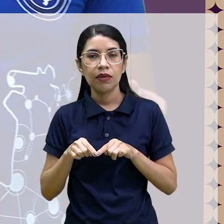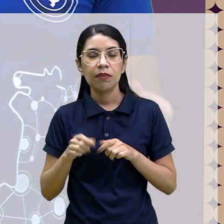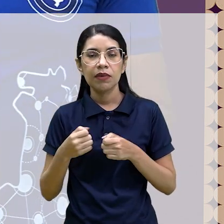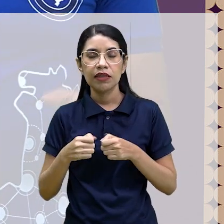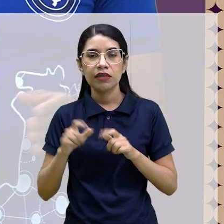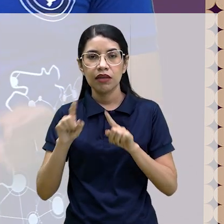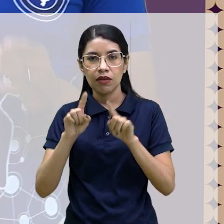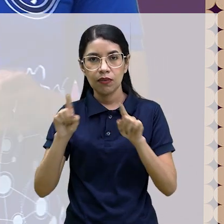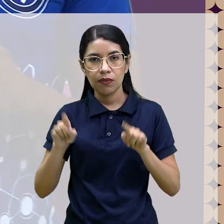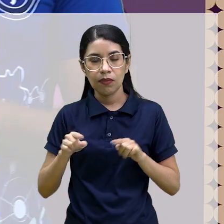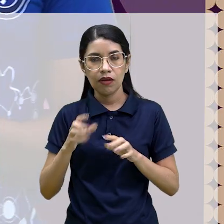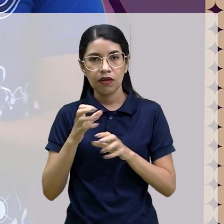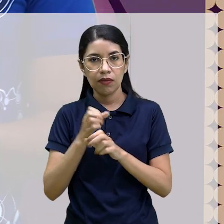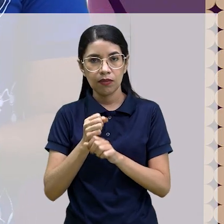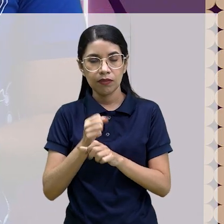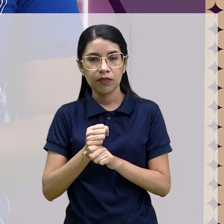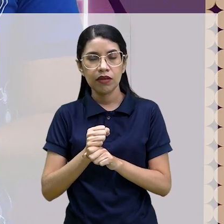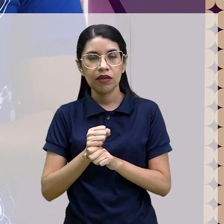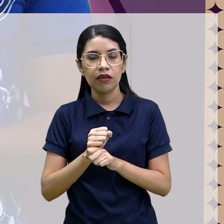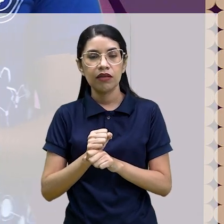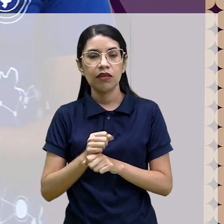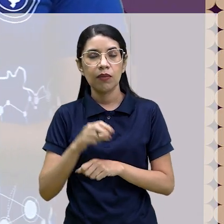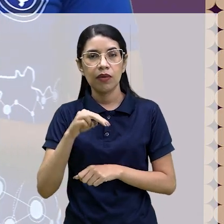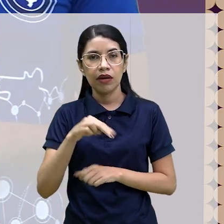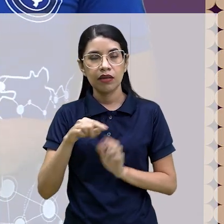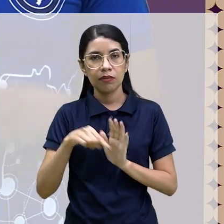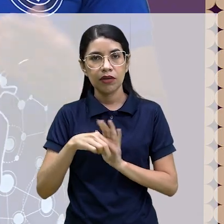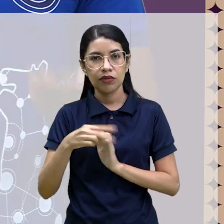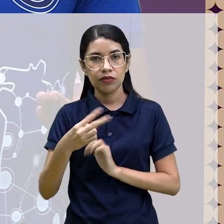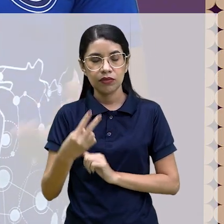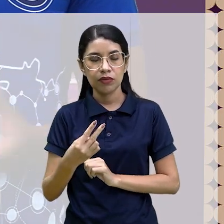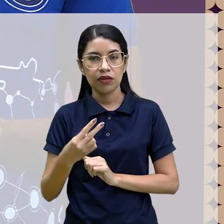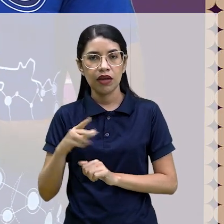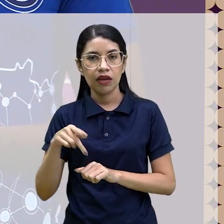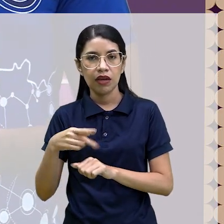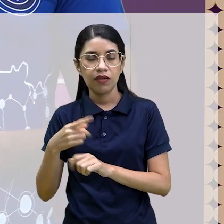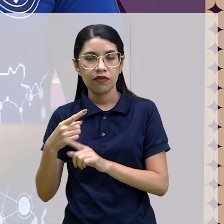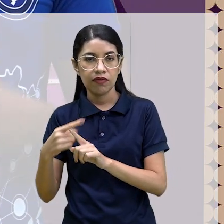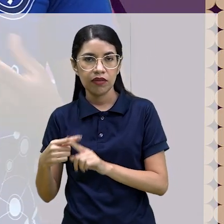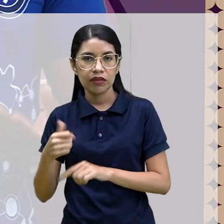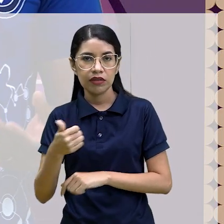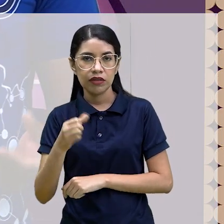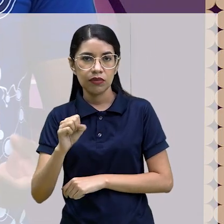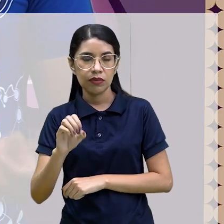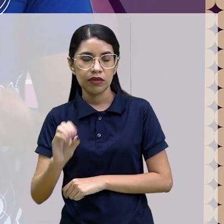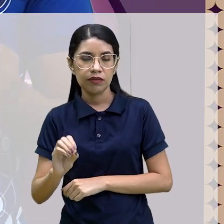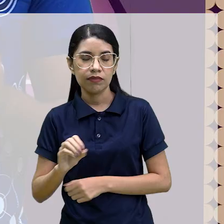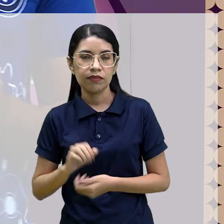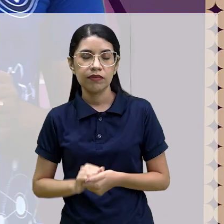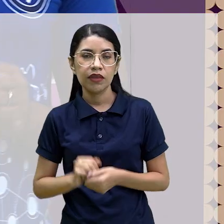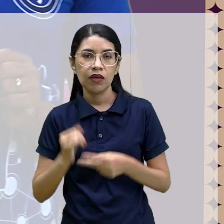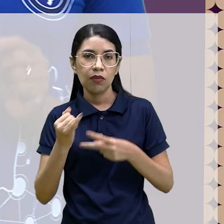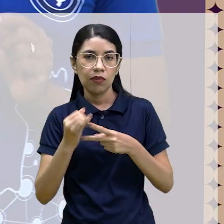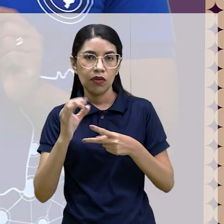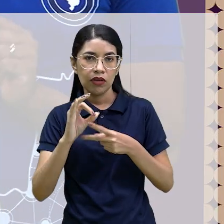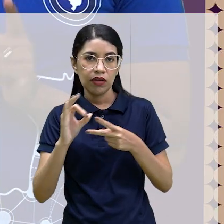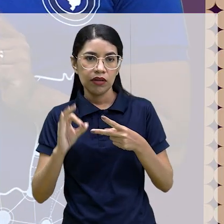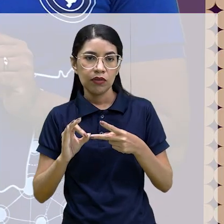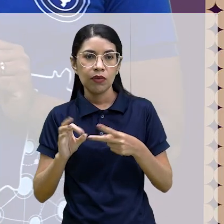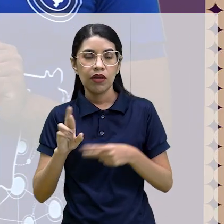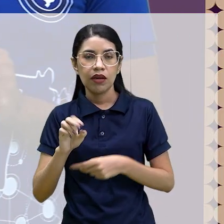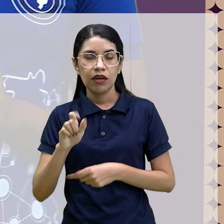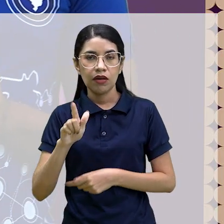parênteses, então n menos 2 vezes 180, correto? E quando o polígono é regular, eu posso determinar